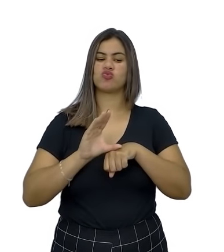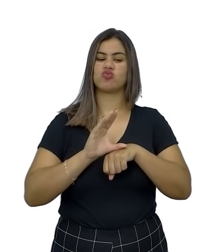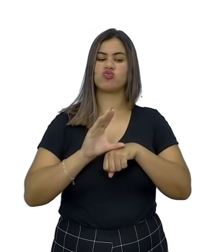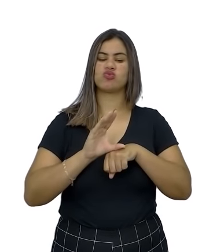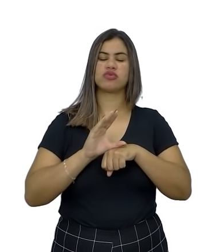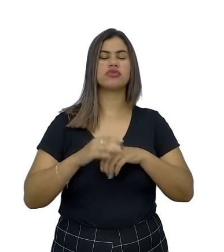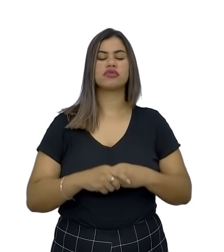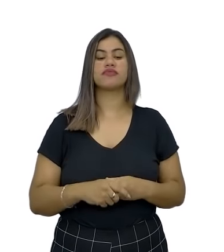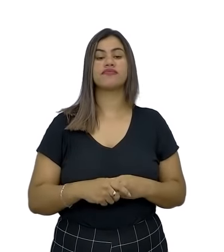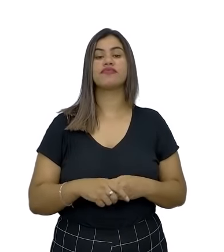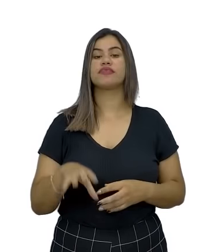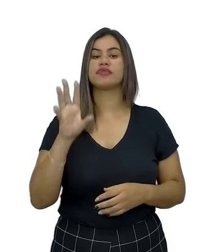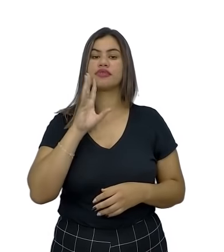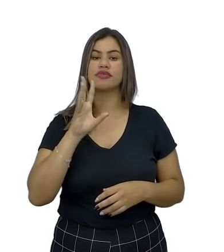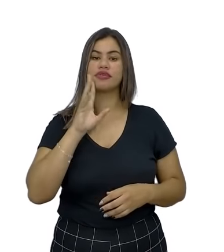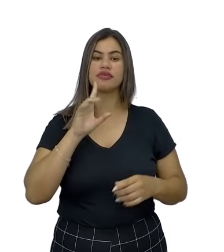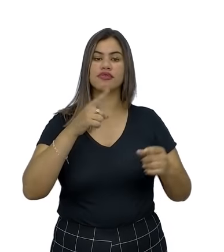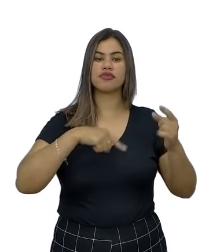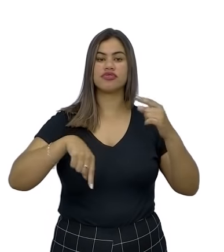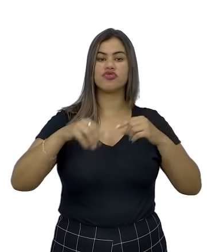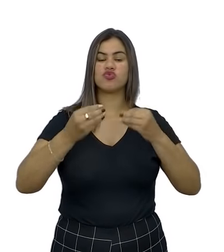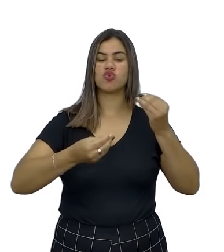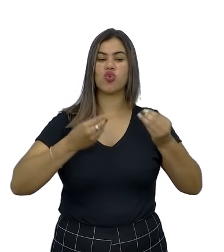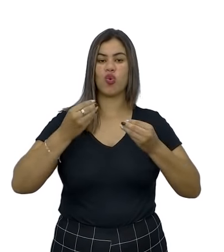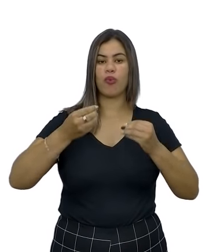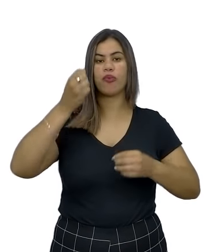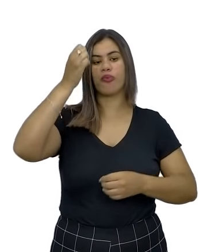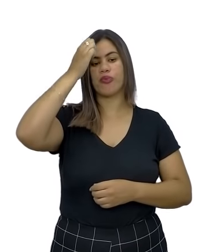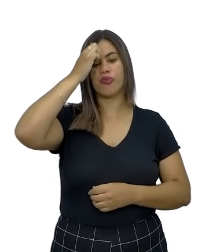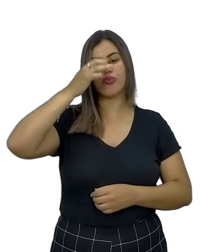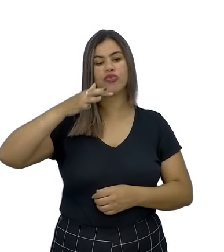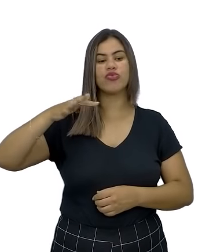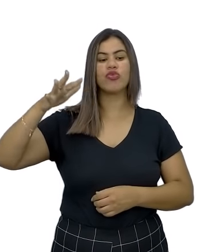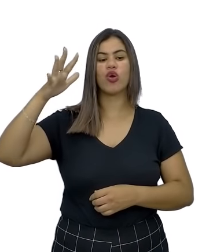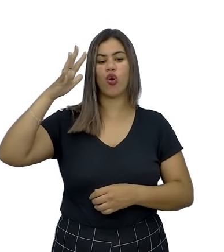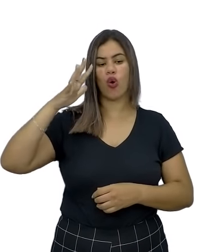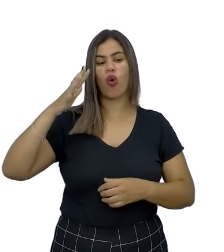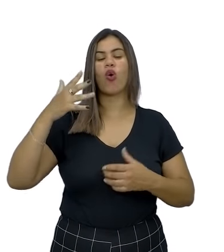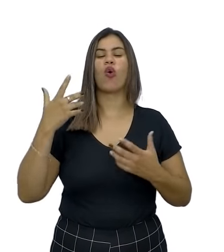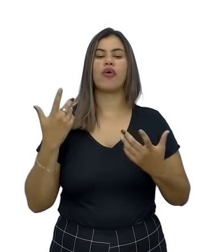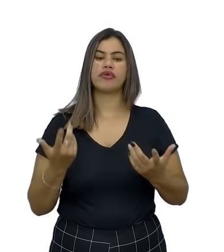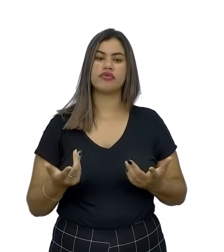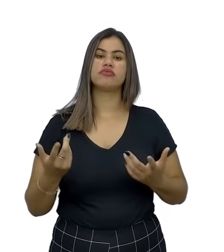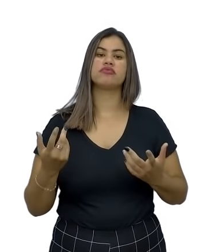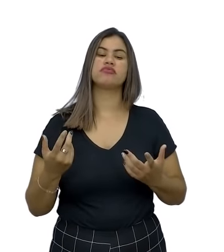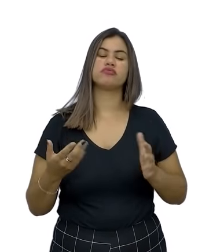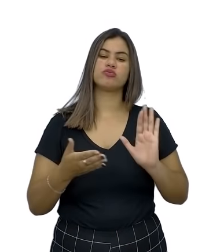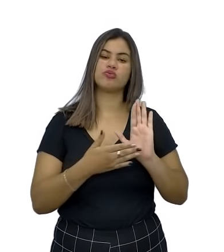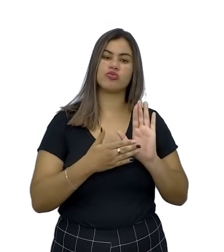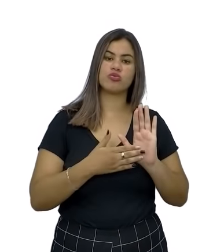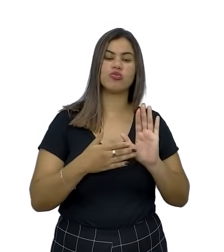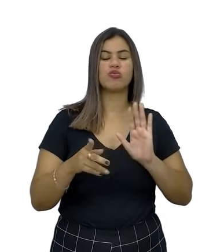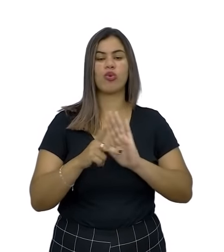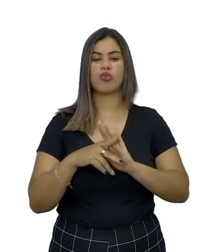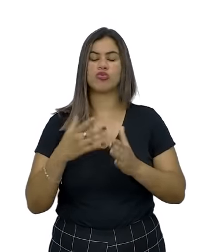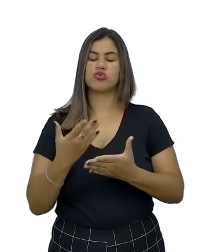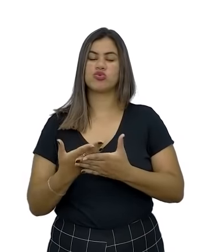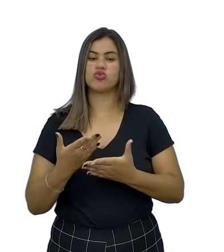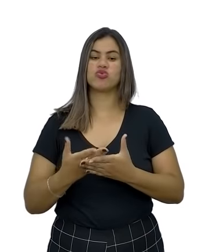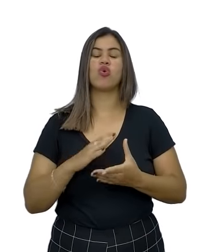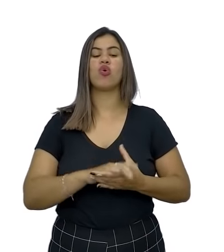gente estuda quais são os teóricos que a gente está propondo, né, para os nossos estudos, e depois